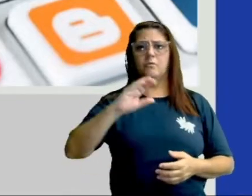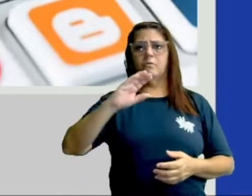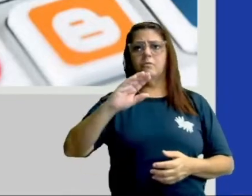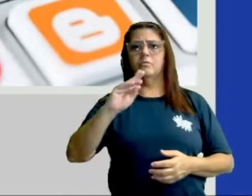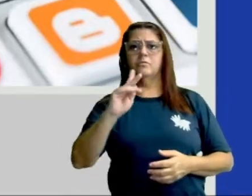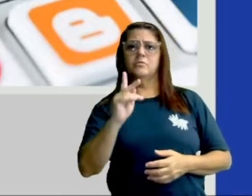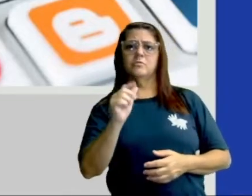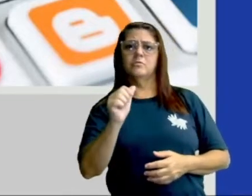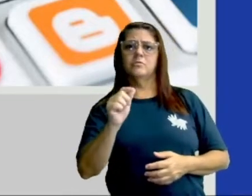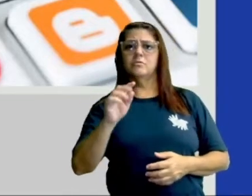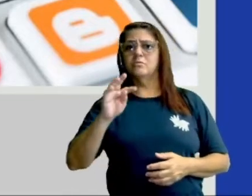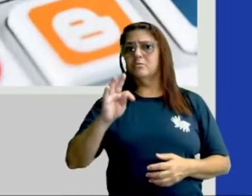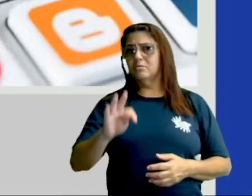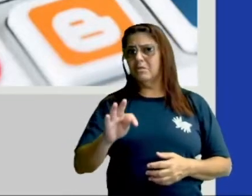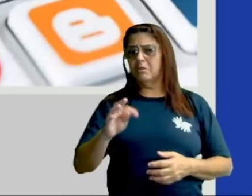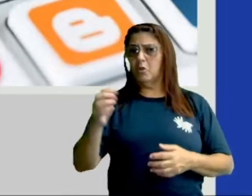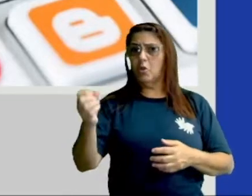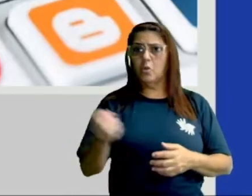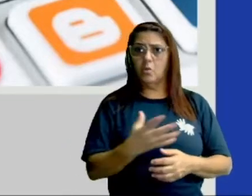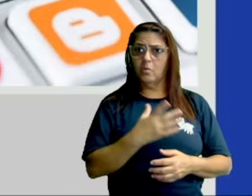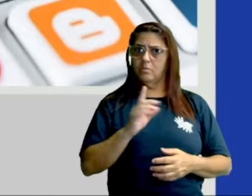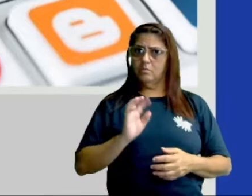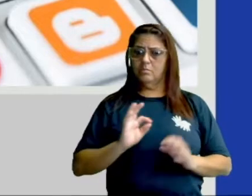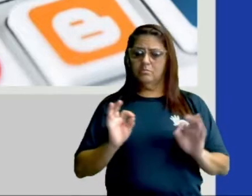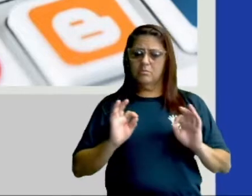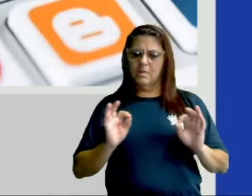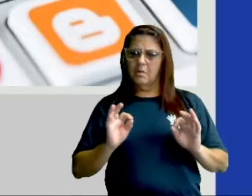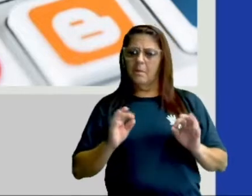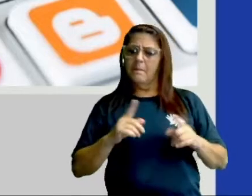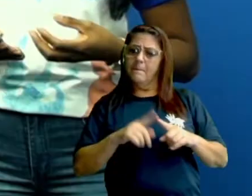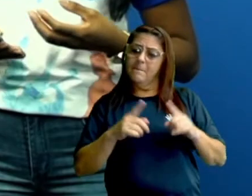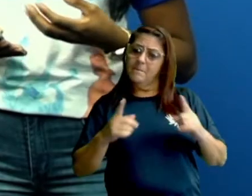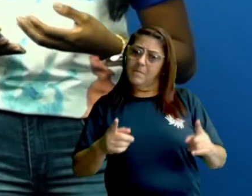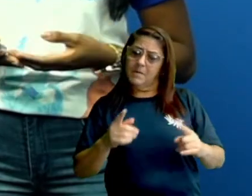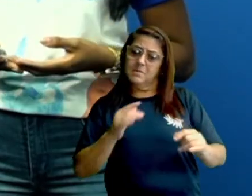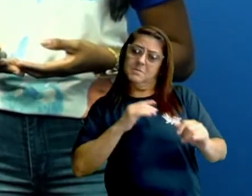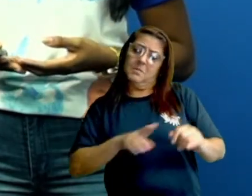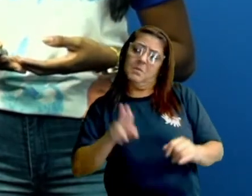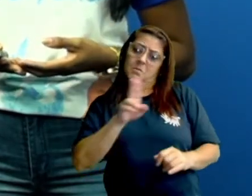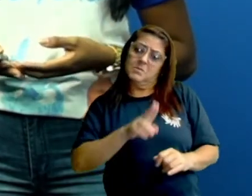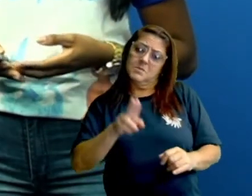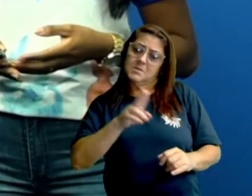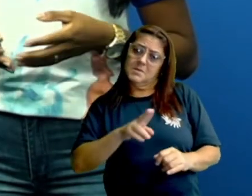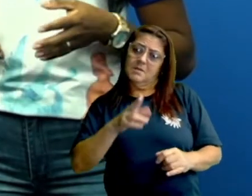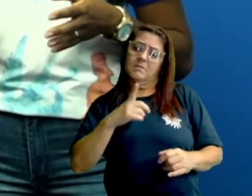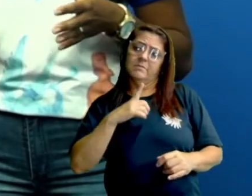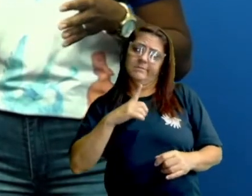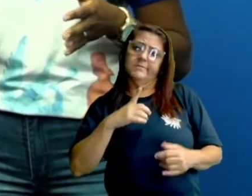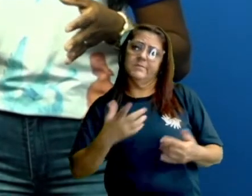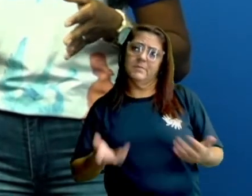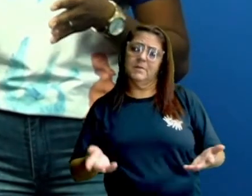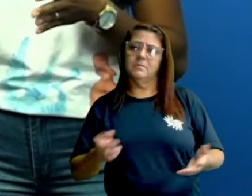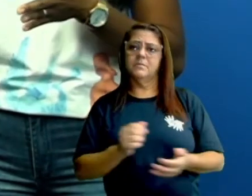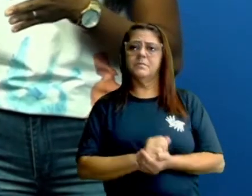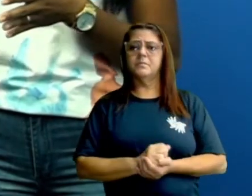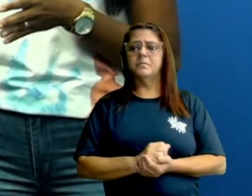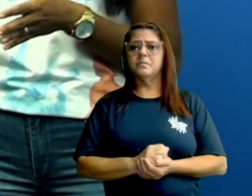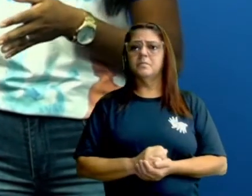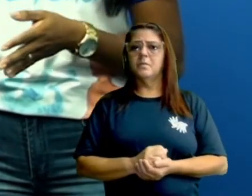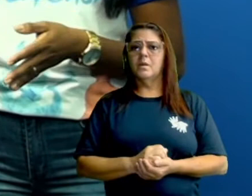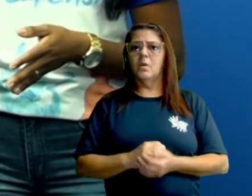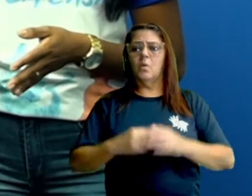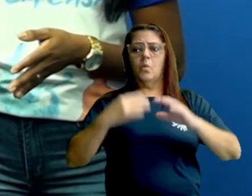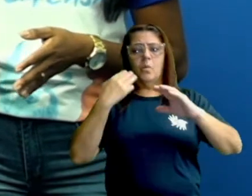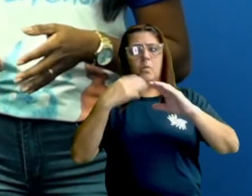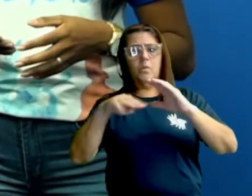Porém, não é tão novo assim porque a gente já tem contato com esse material há muito, mas muito tempo. Então, nós temos o chat e temos também